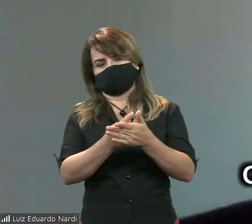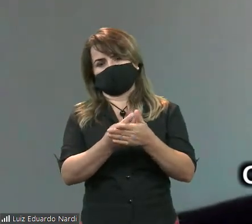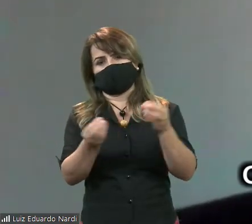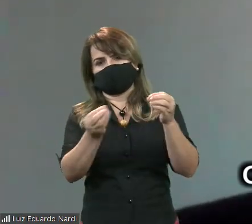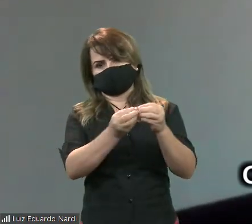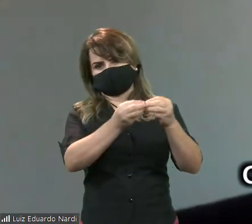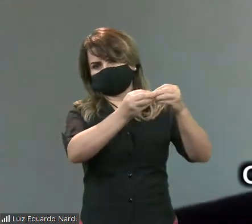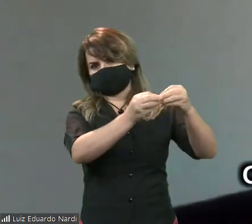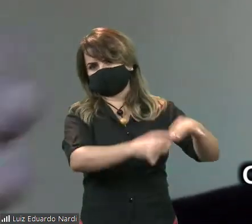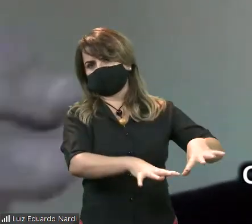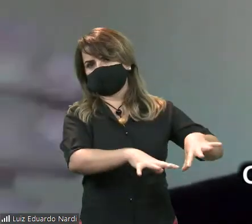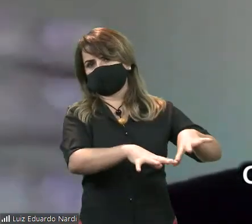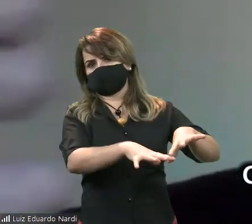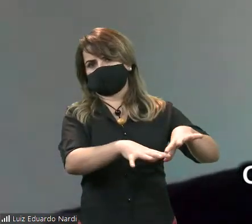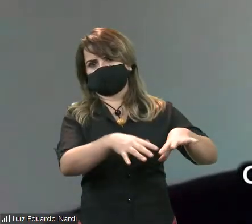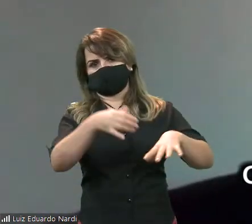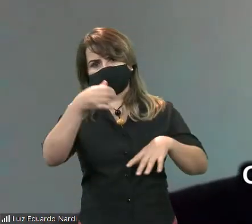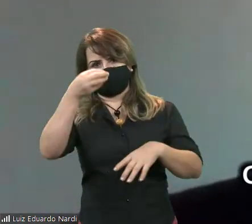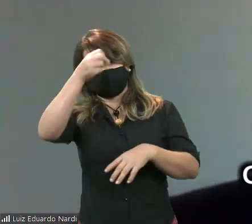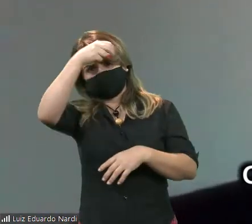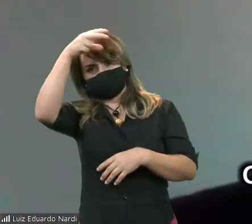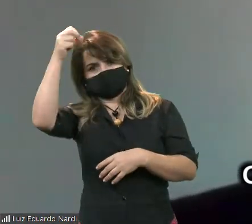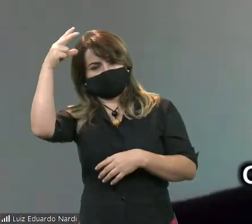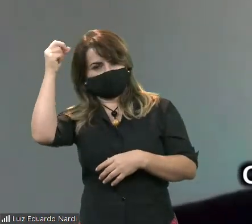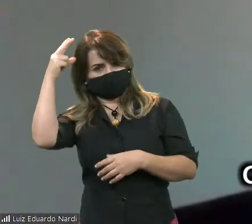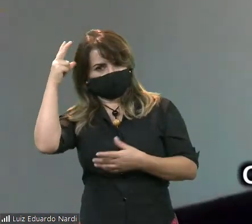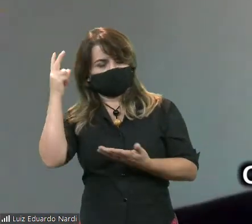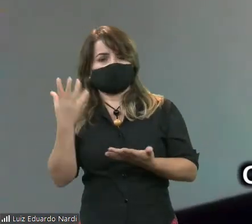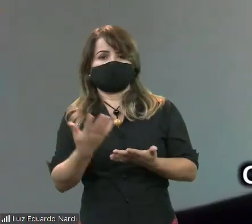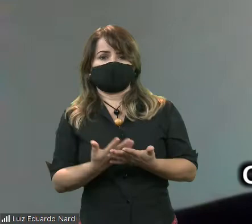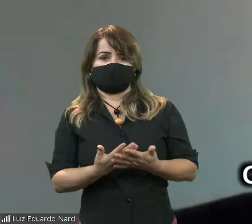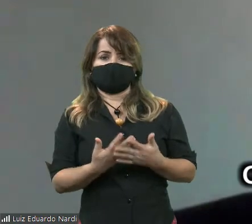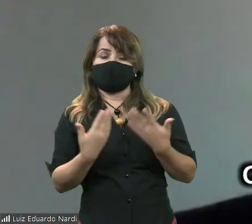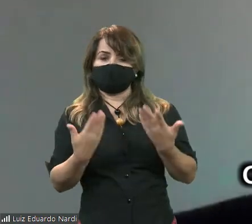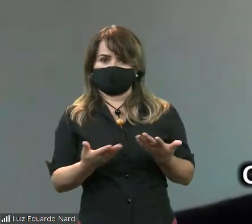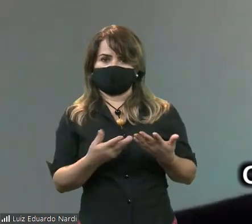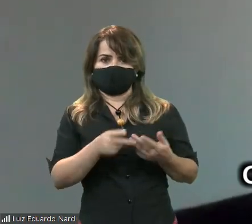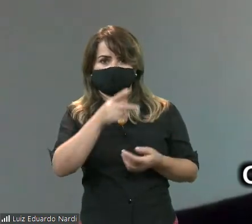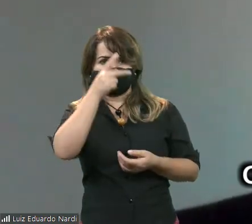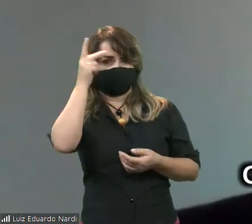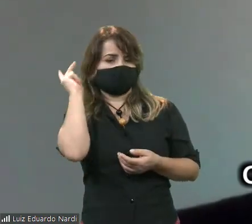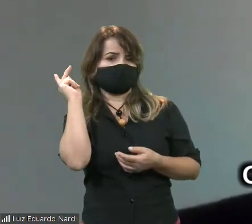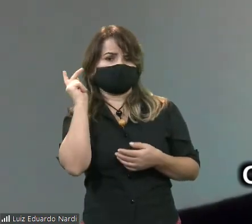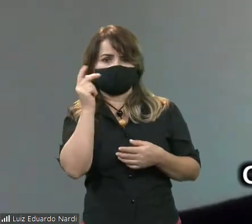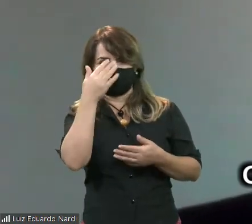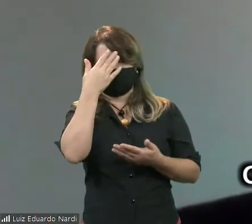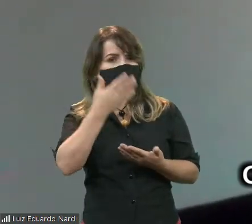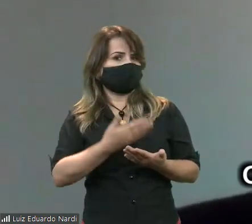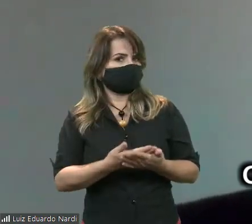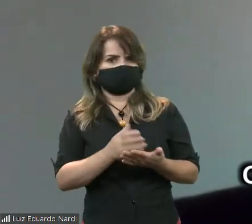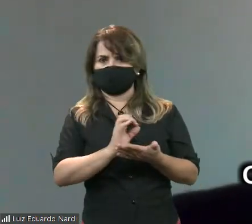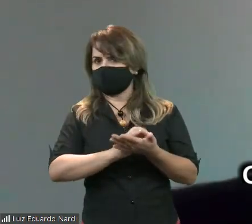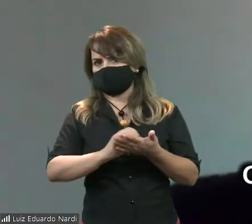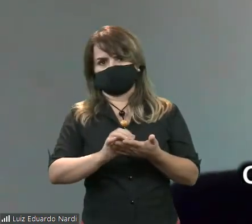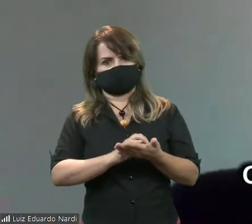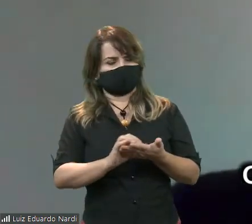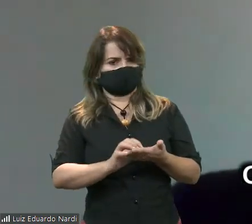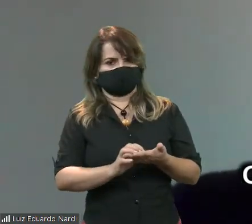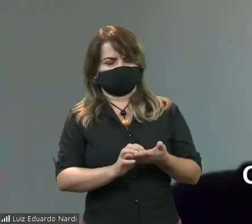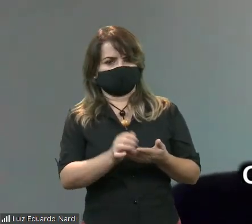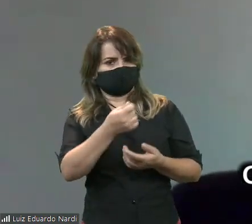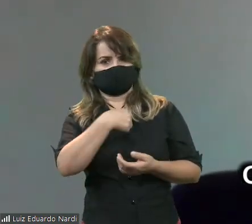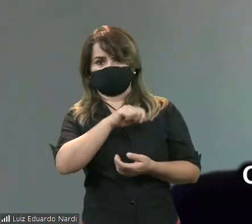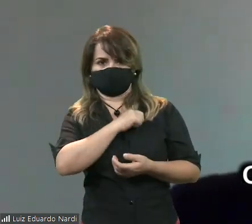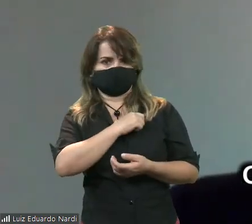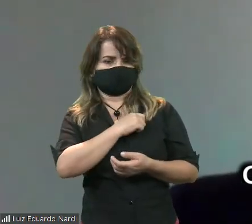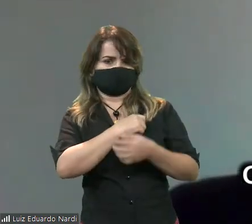prefeitura, só traz um descrédito da população no secretário, nos fiscais? Agora, vai ter um